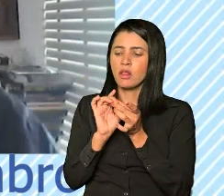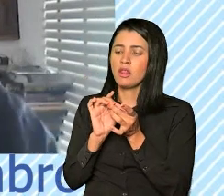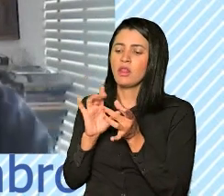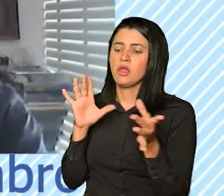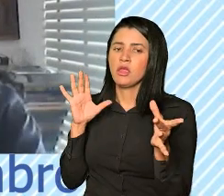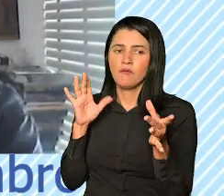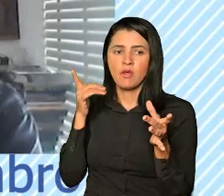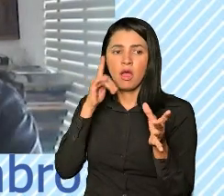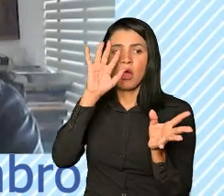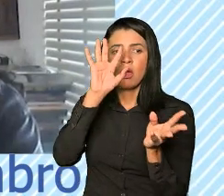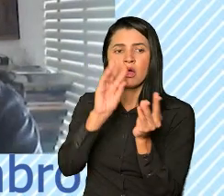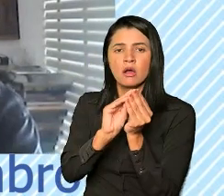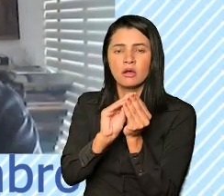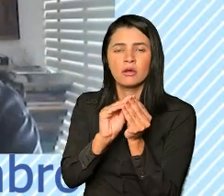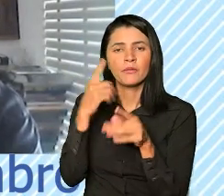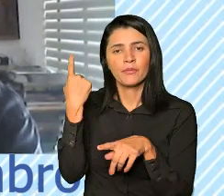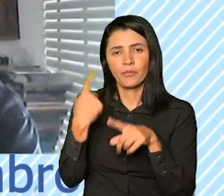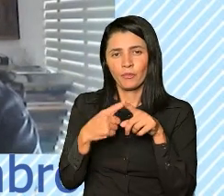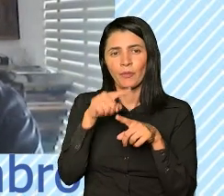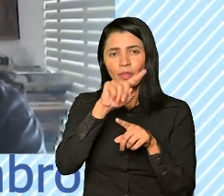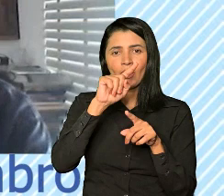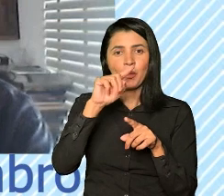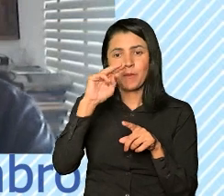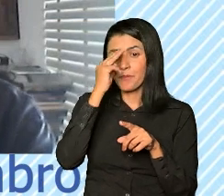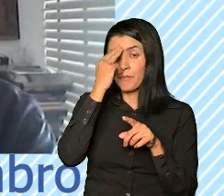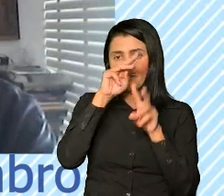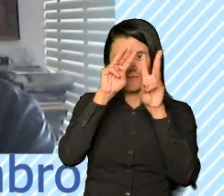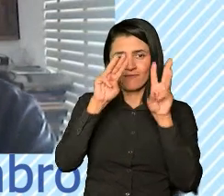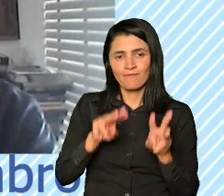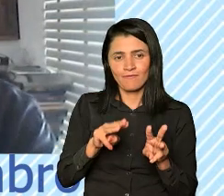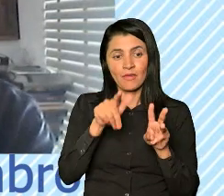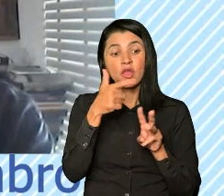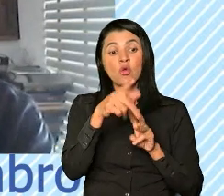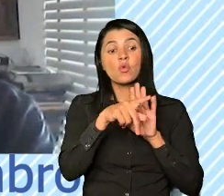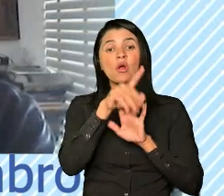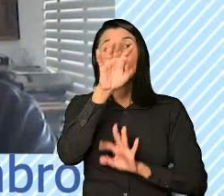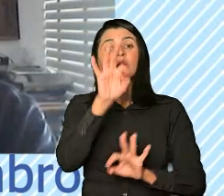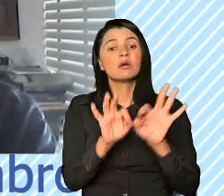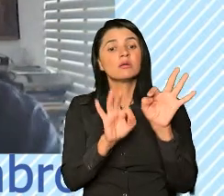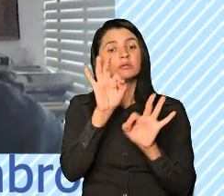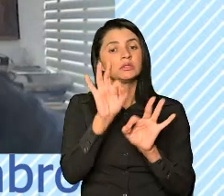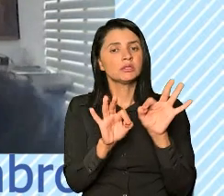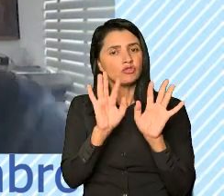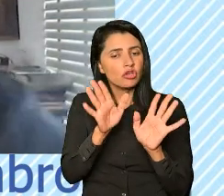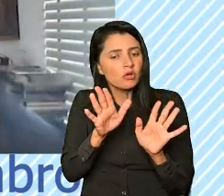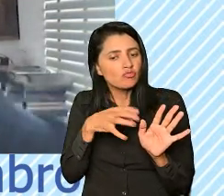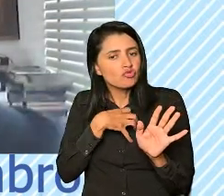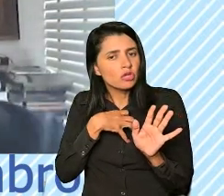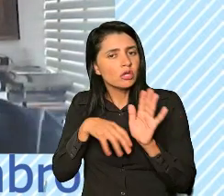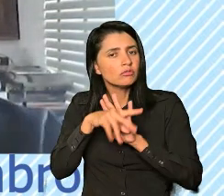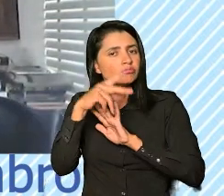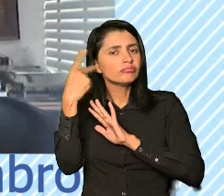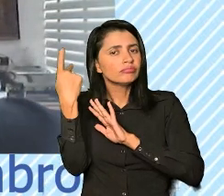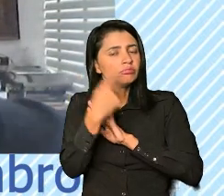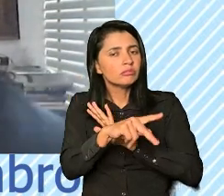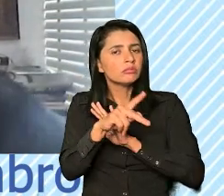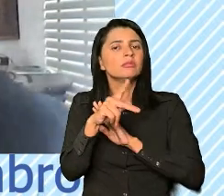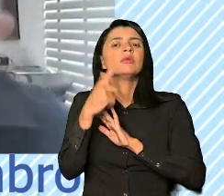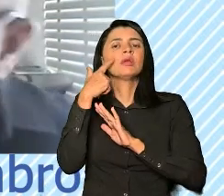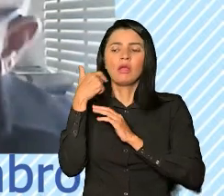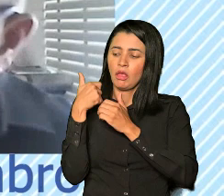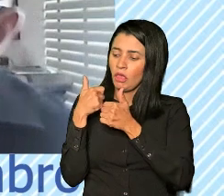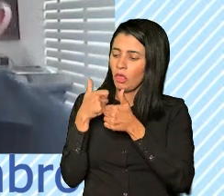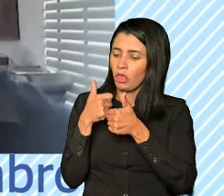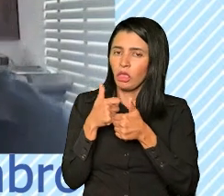para chegarmos e fazermos isso, porque o memorial já é estruturado, esse lugar de memória é estruturado de determinada maneira, que nos condiciona